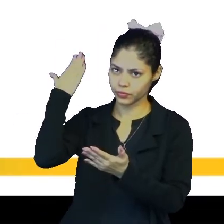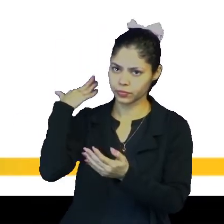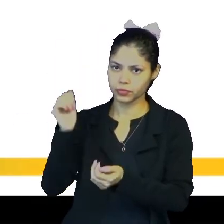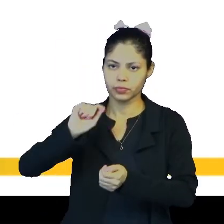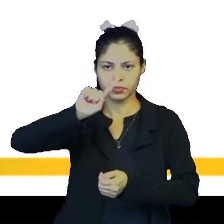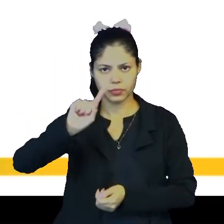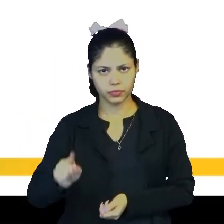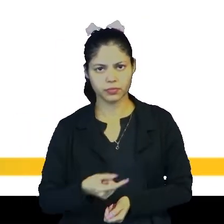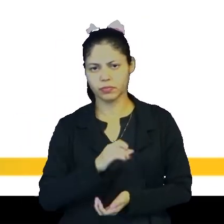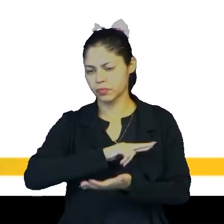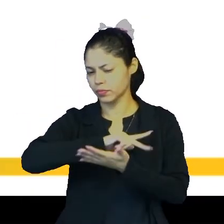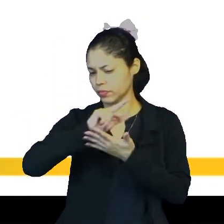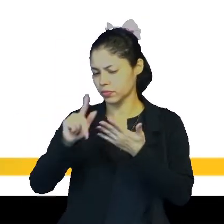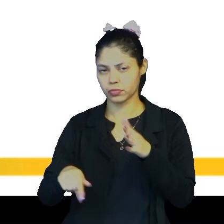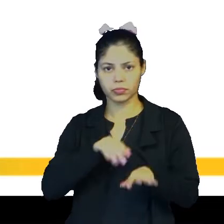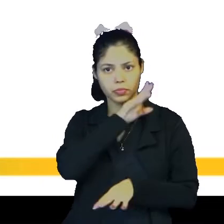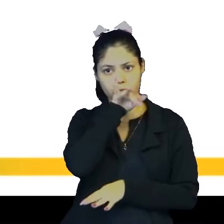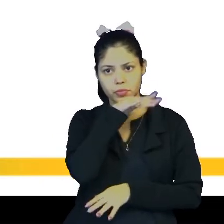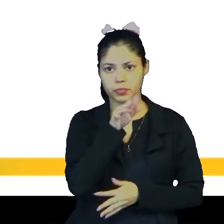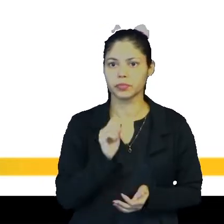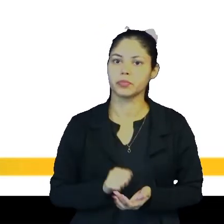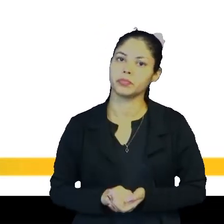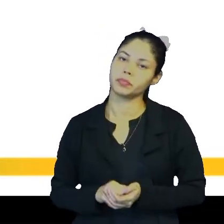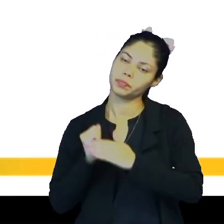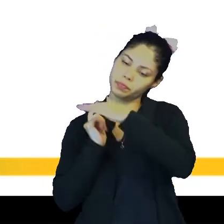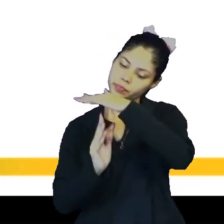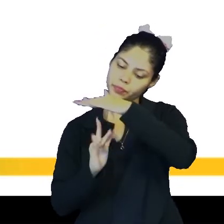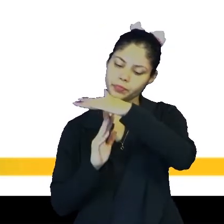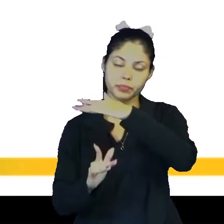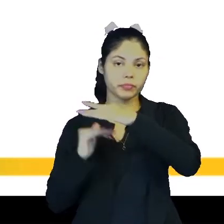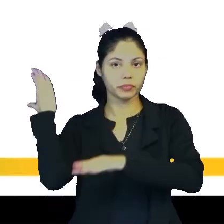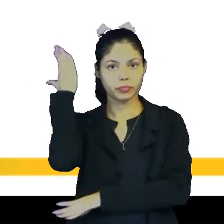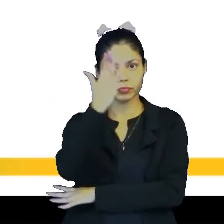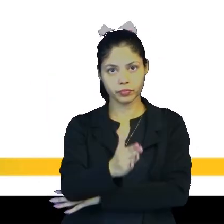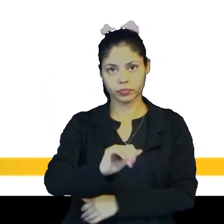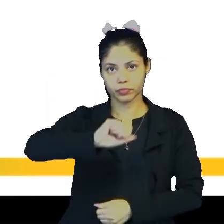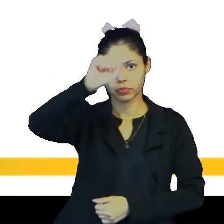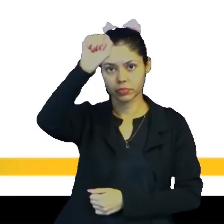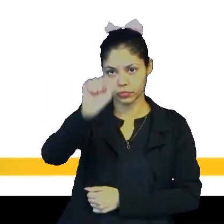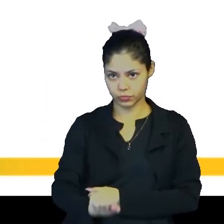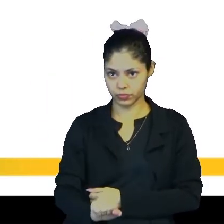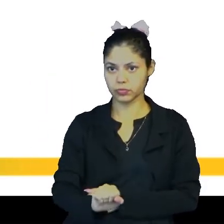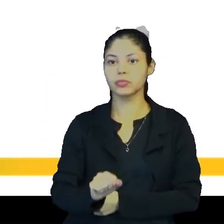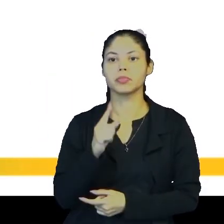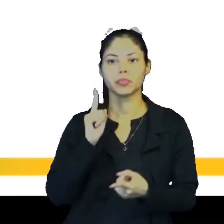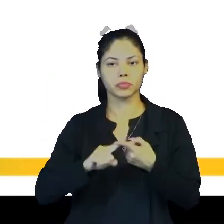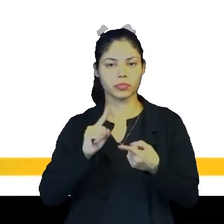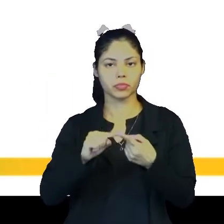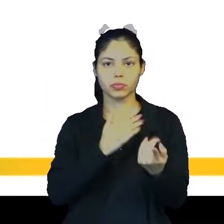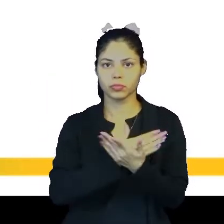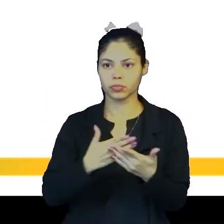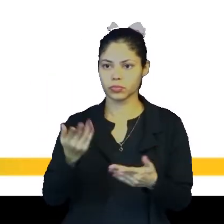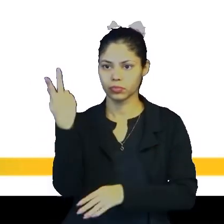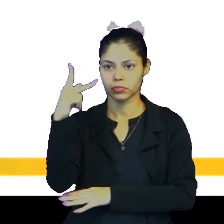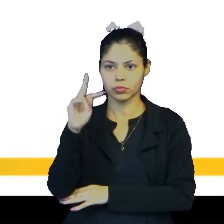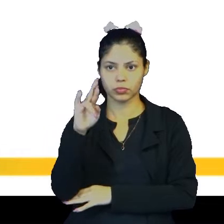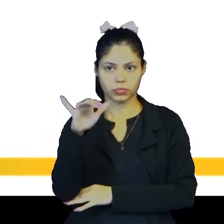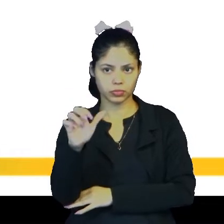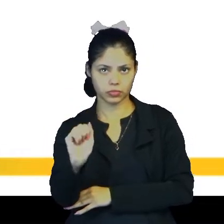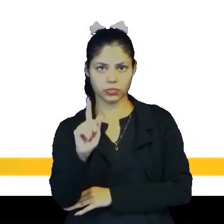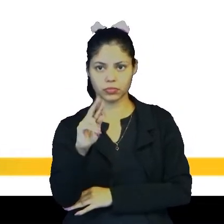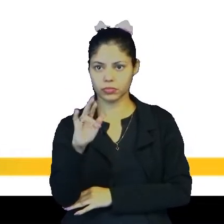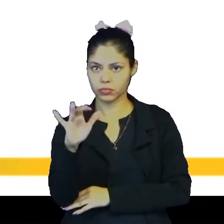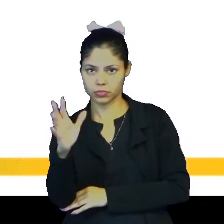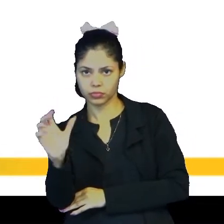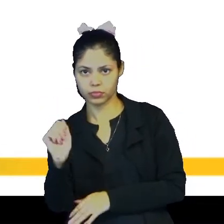quando milhares de animais, né, devem migrar em direção ao sul por conta do início do período da glaciação. Então